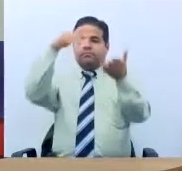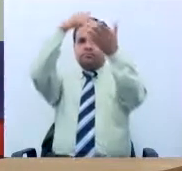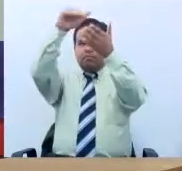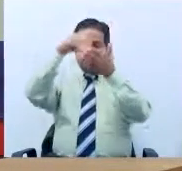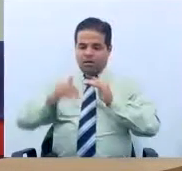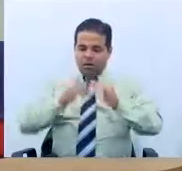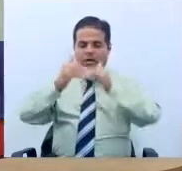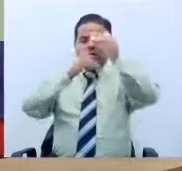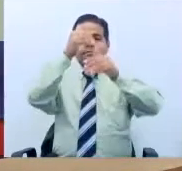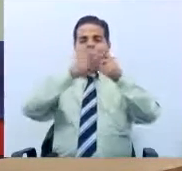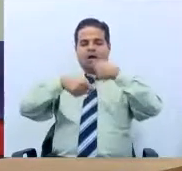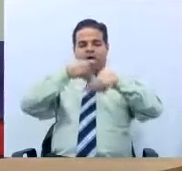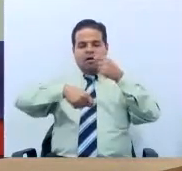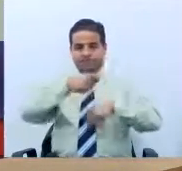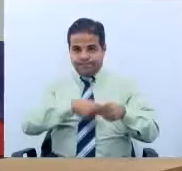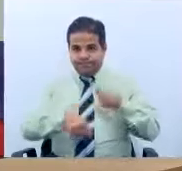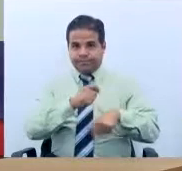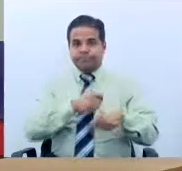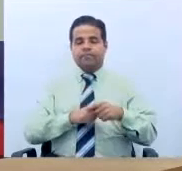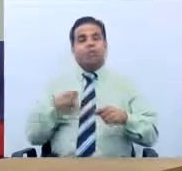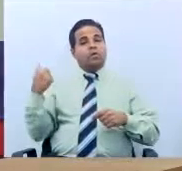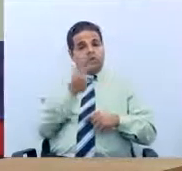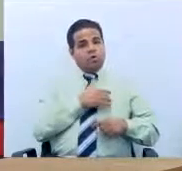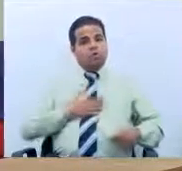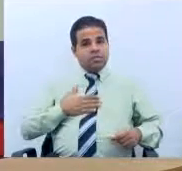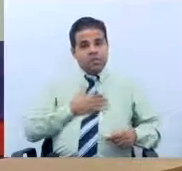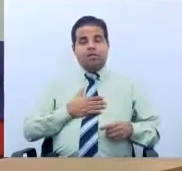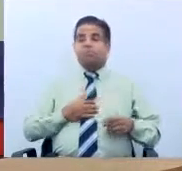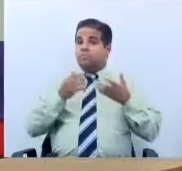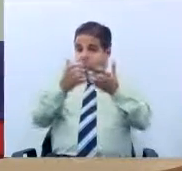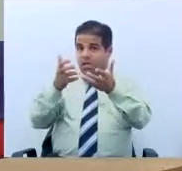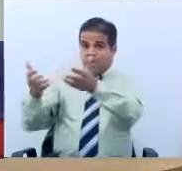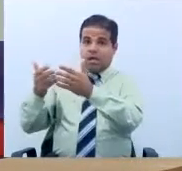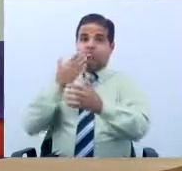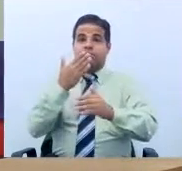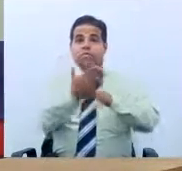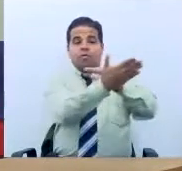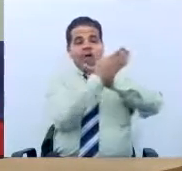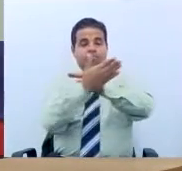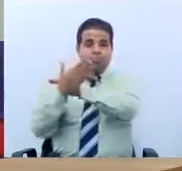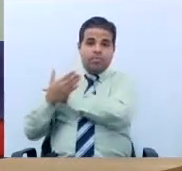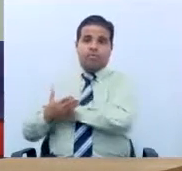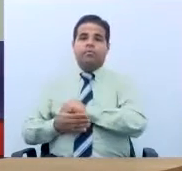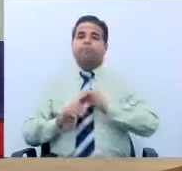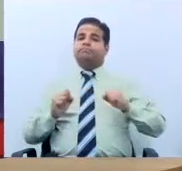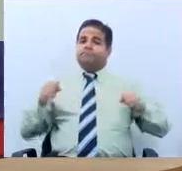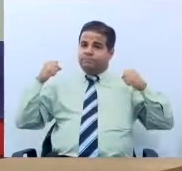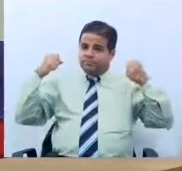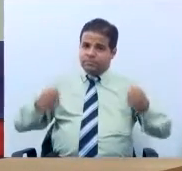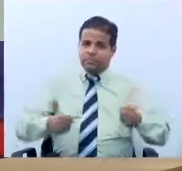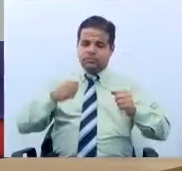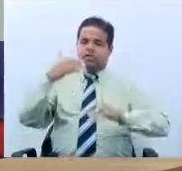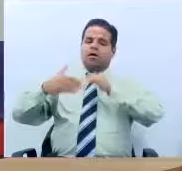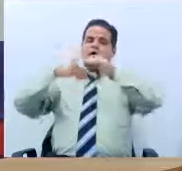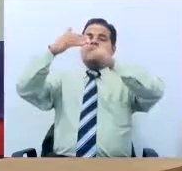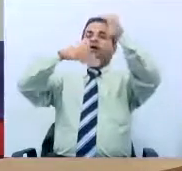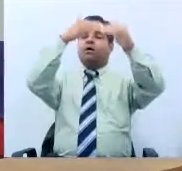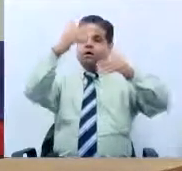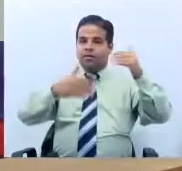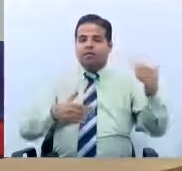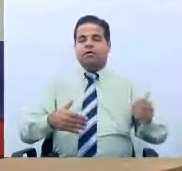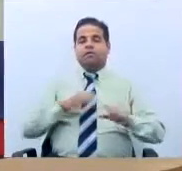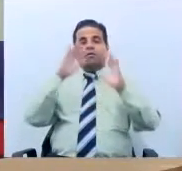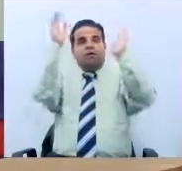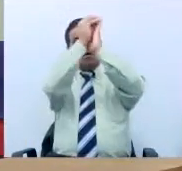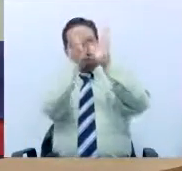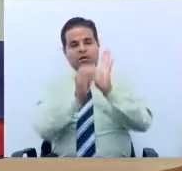Desenvolvimento Econômico. Nós gostaríamos de contar com o apoio, o empenho desse legislativo na